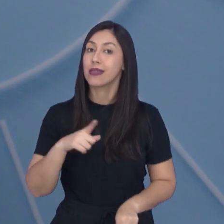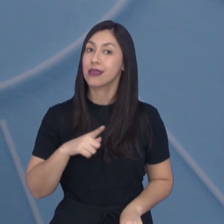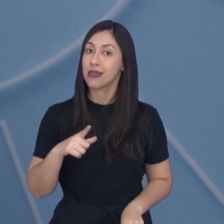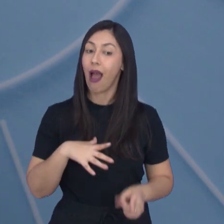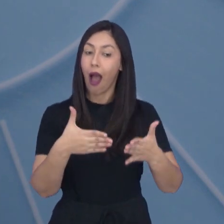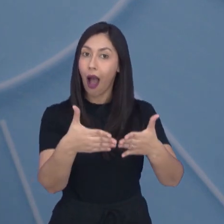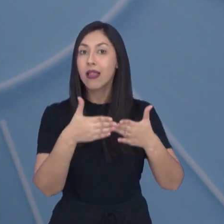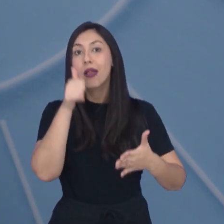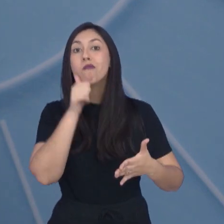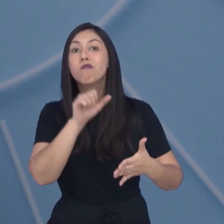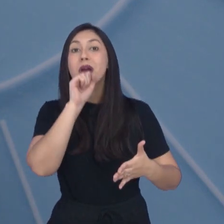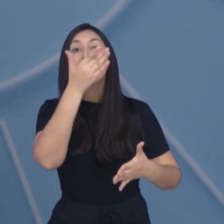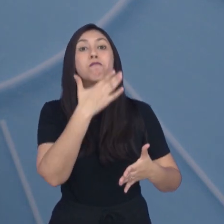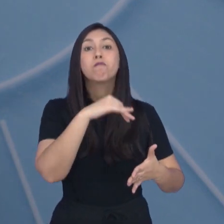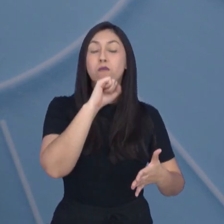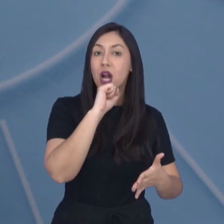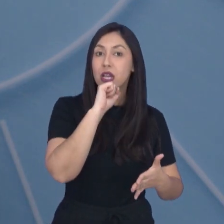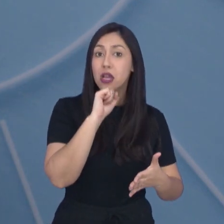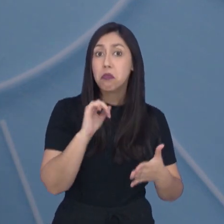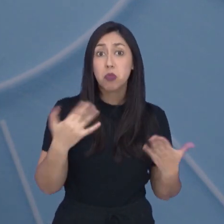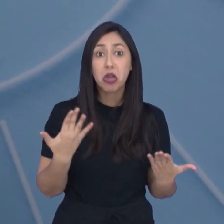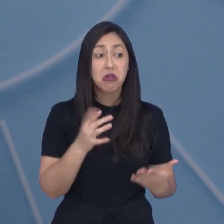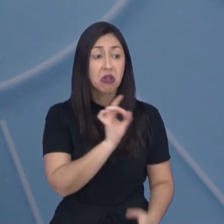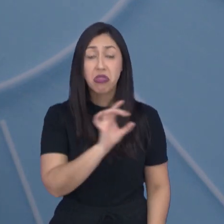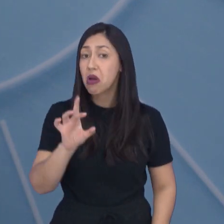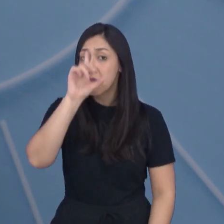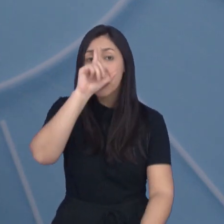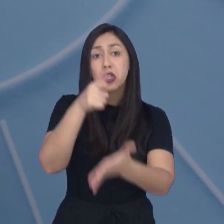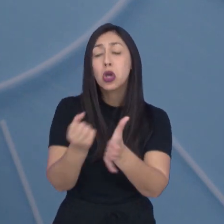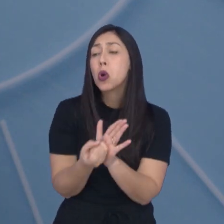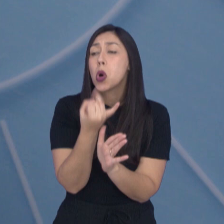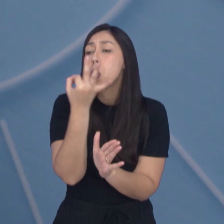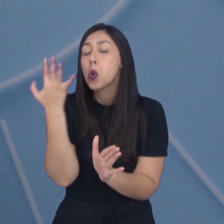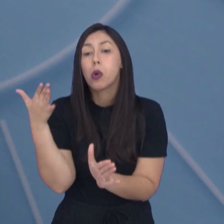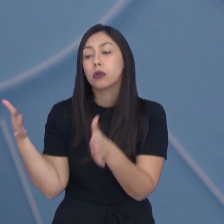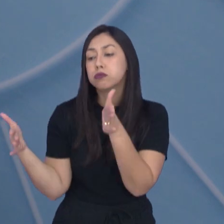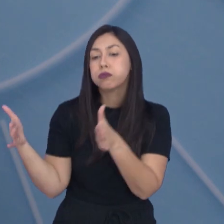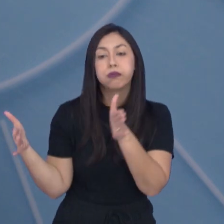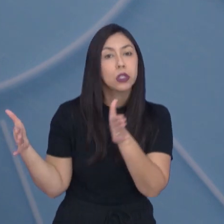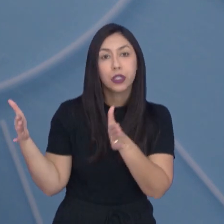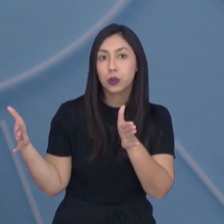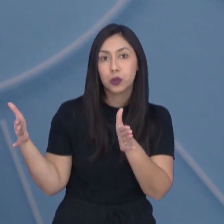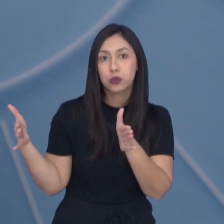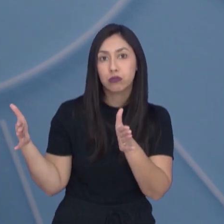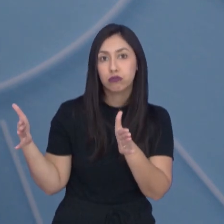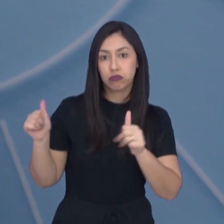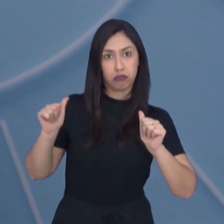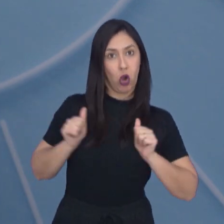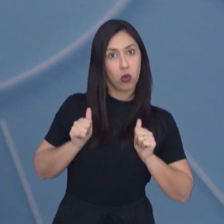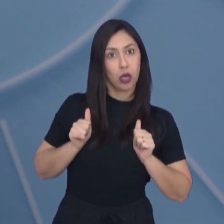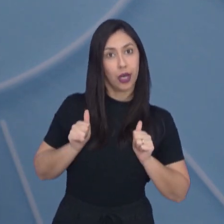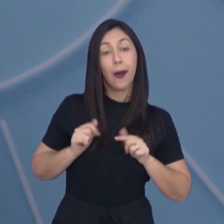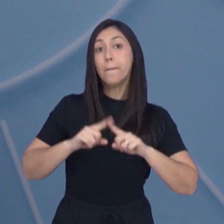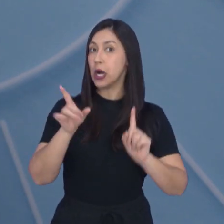Que é quando o casal também ele pode definir quanto tempo cada um ficará fora do trabalho. Essa licença é remunerada. A gente trouxe